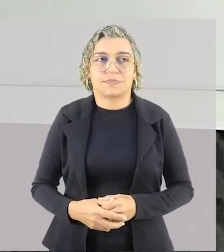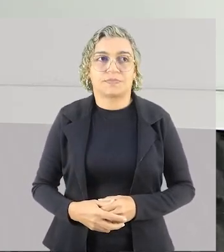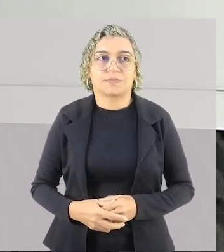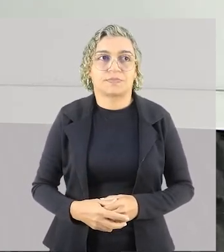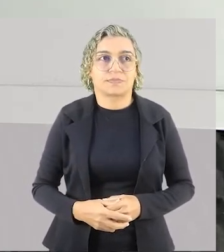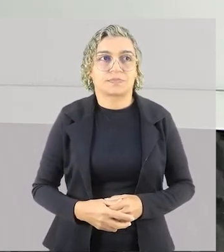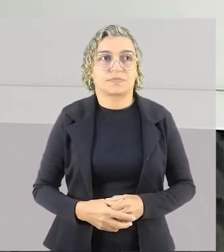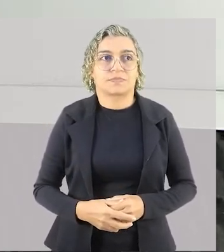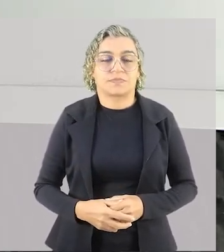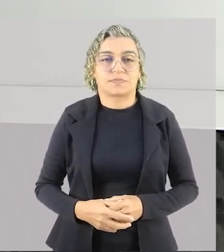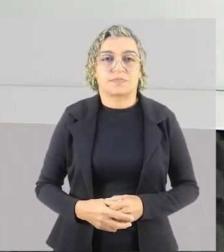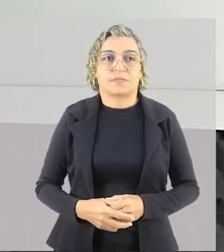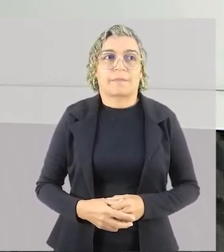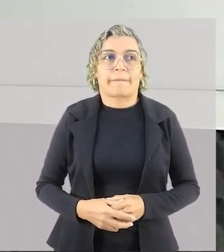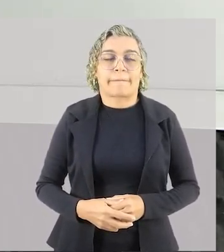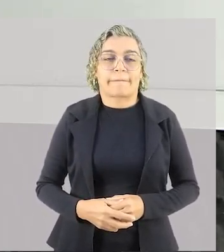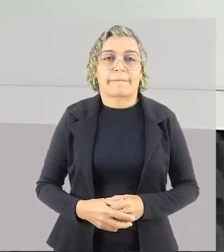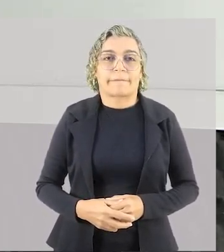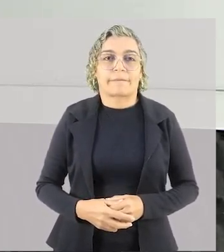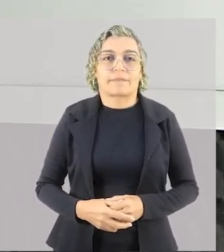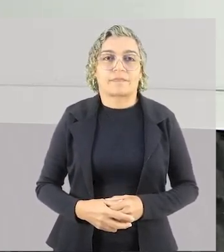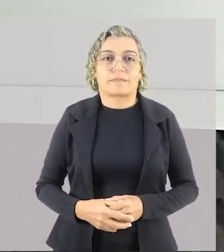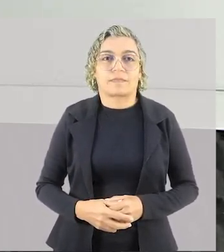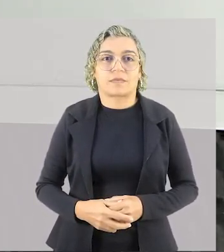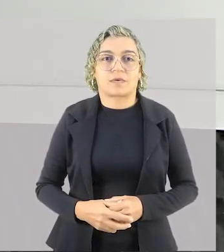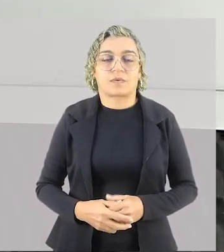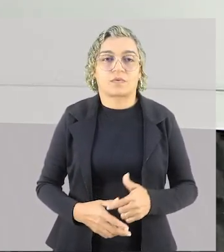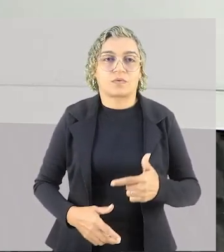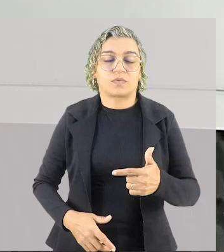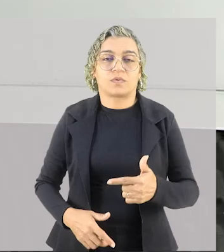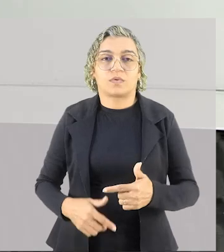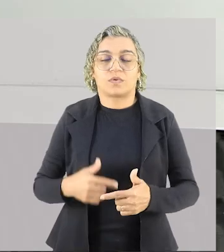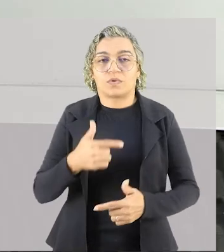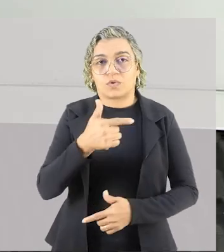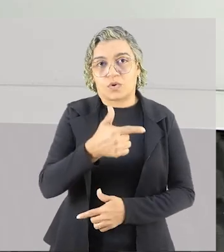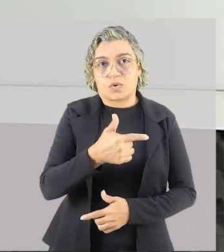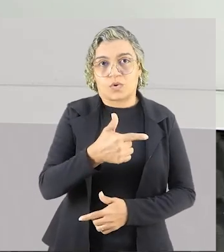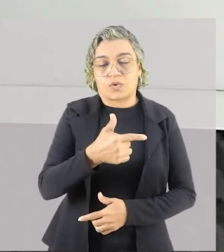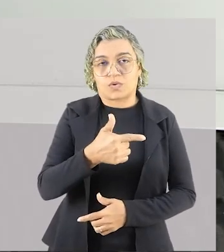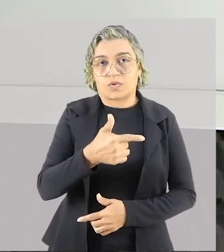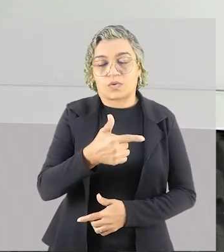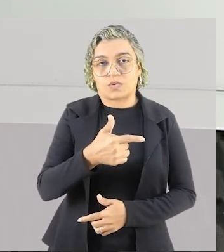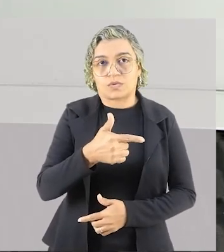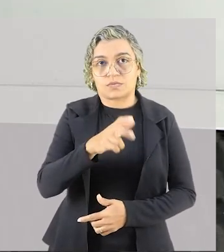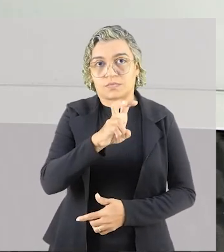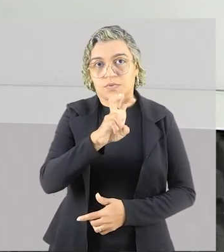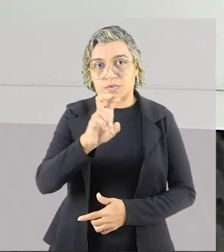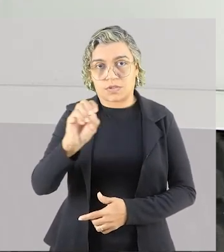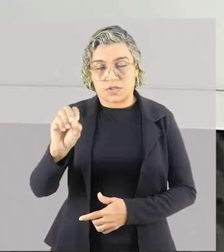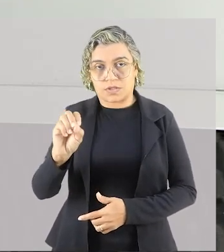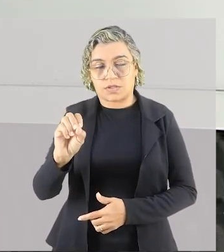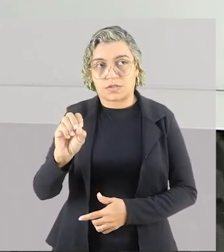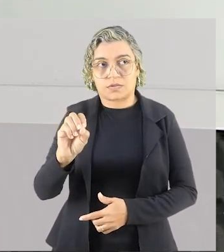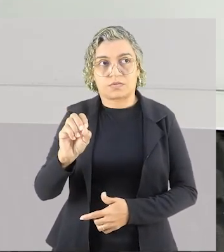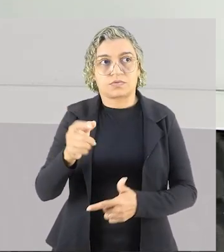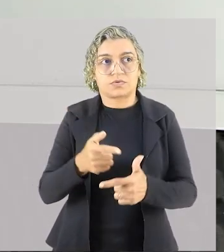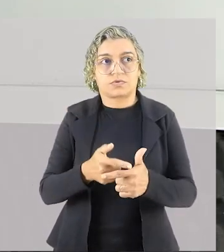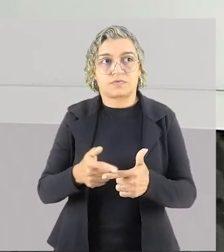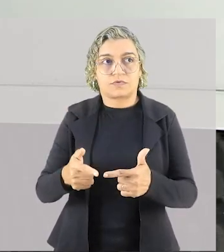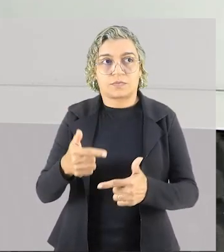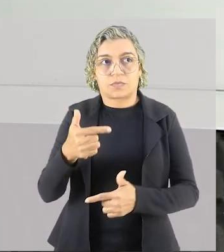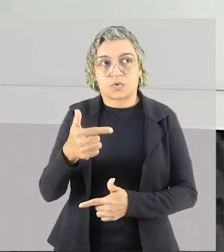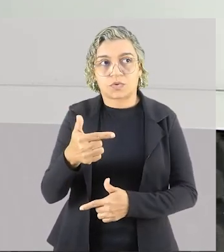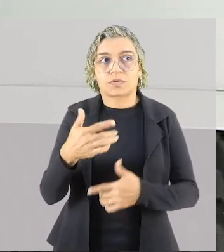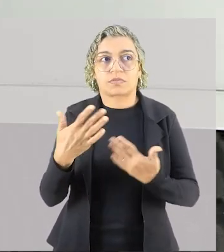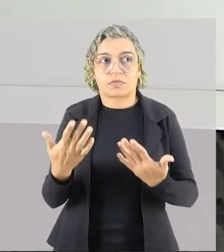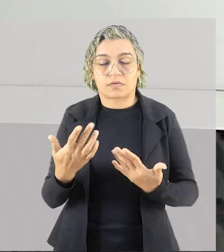Basta você pegar 2.500 e dividir por 2. Então, volume deslocado, que vai ser igual